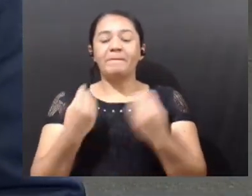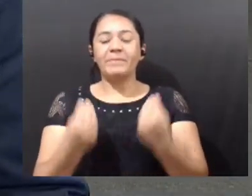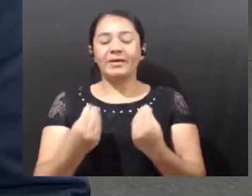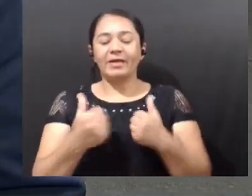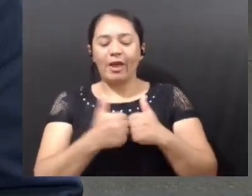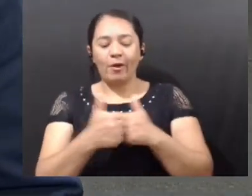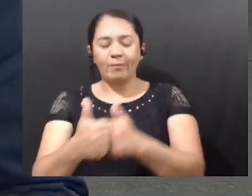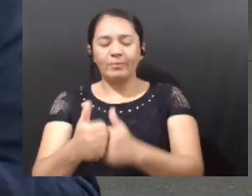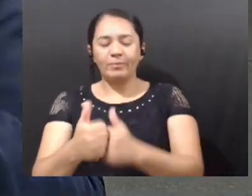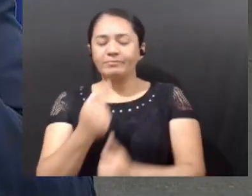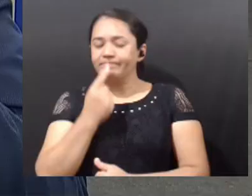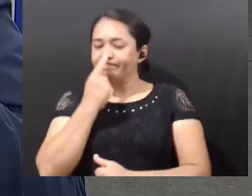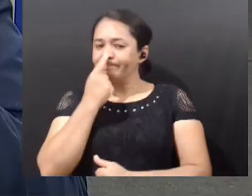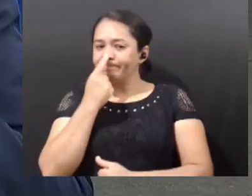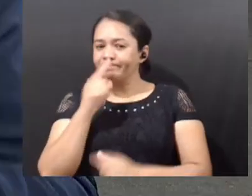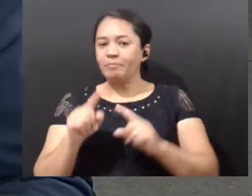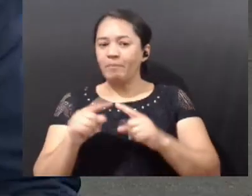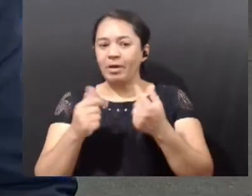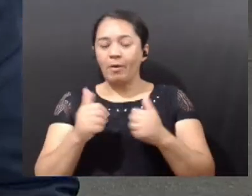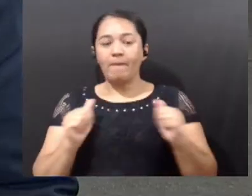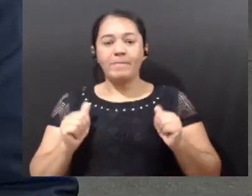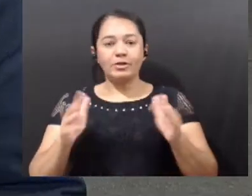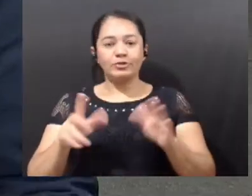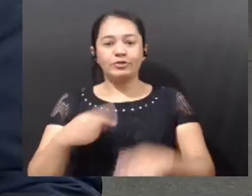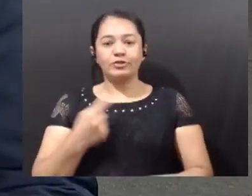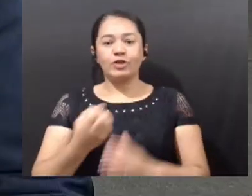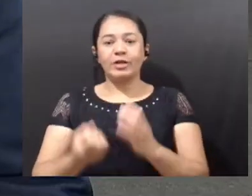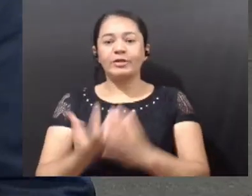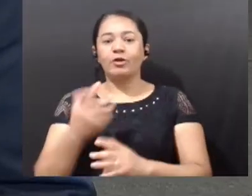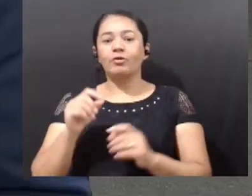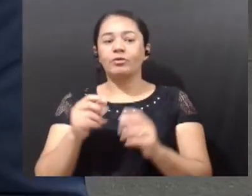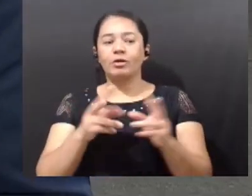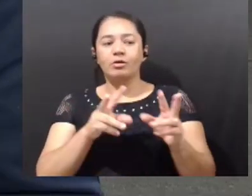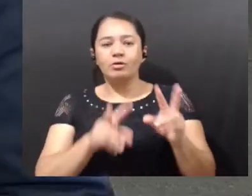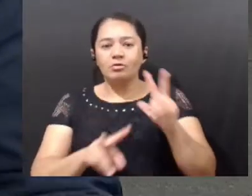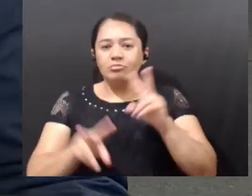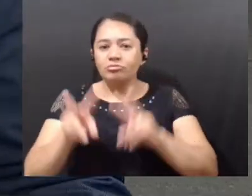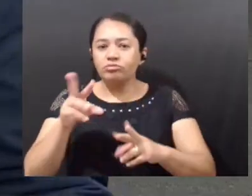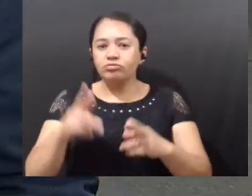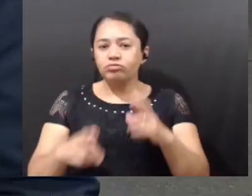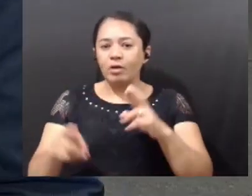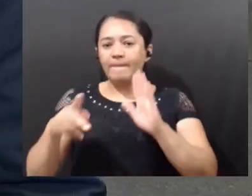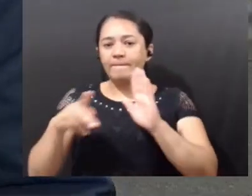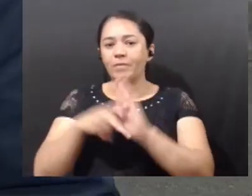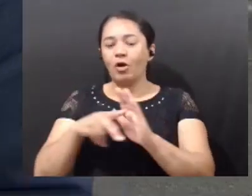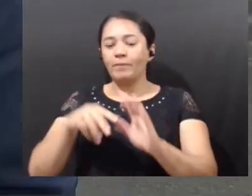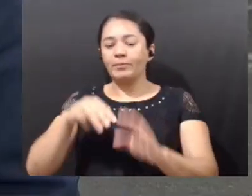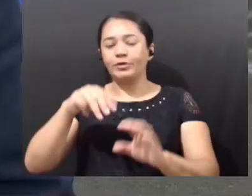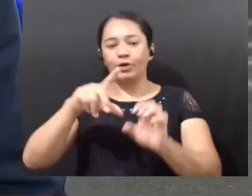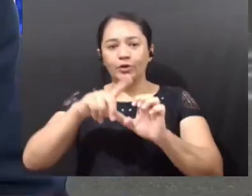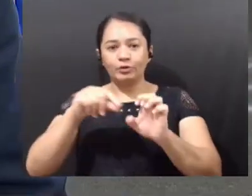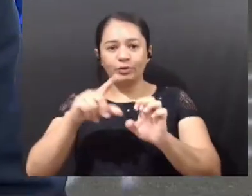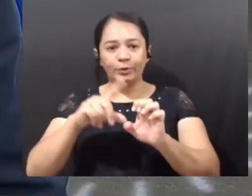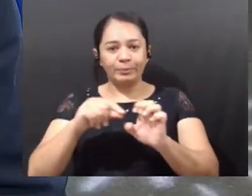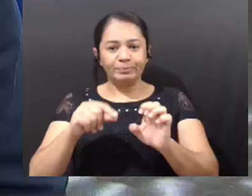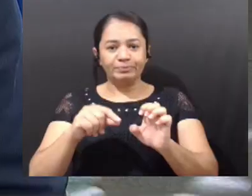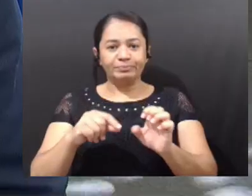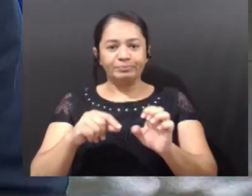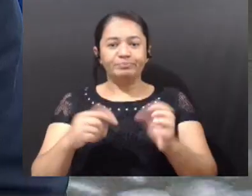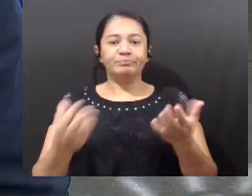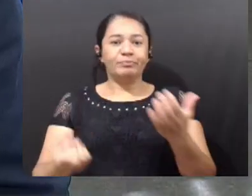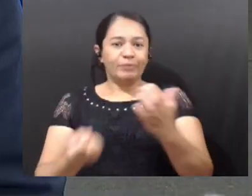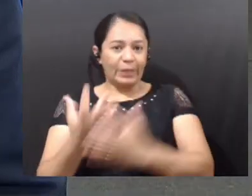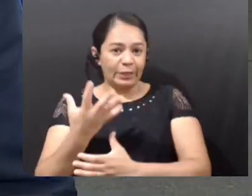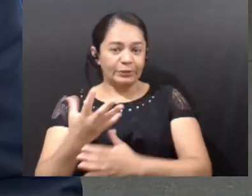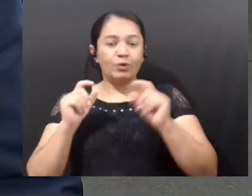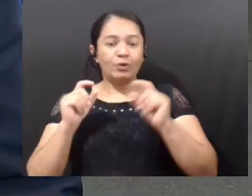das ações que a gente está desenvolvendo lá é um observatório do empreendedorismo criativo / economia criativa, que é